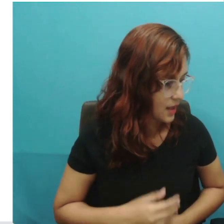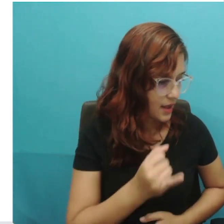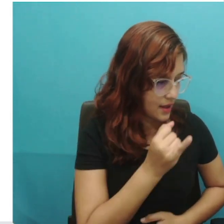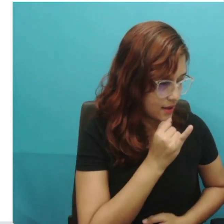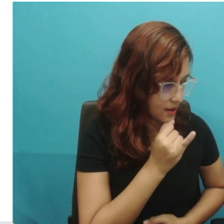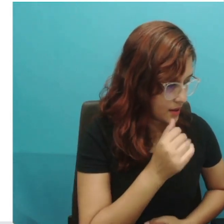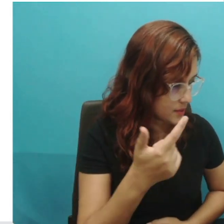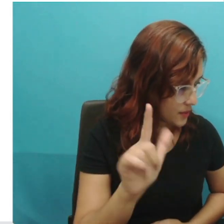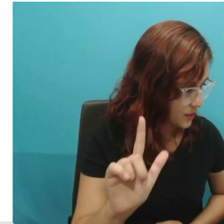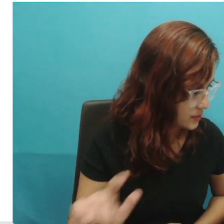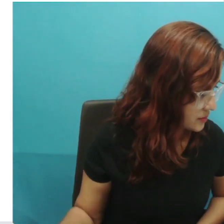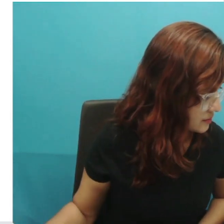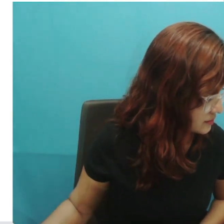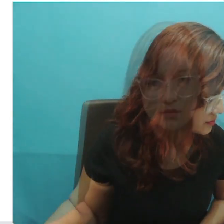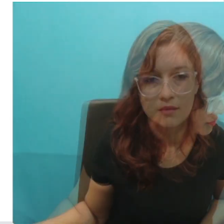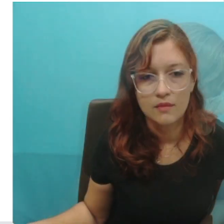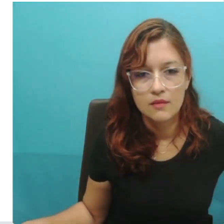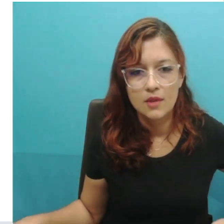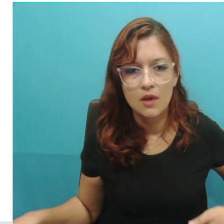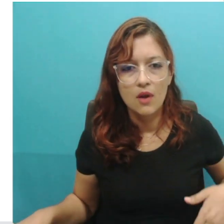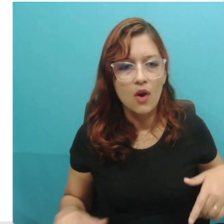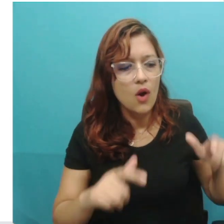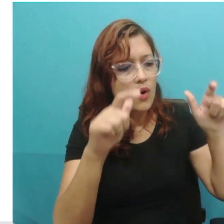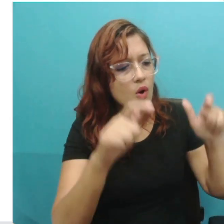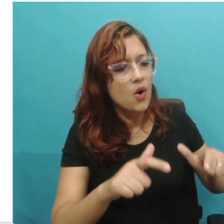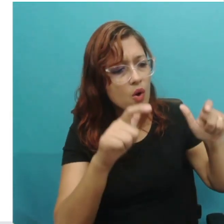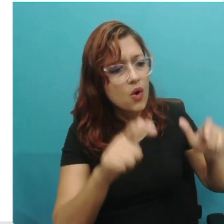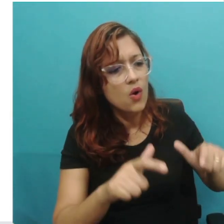aonde. Outro exemplo.